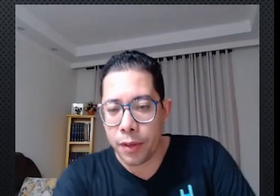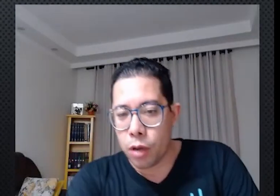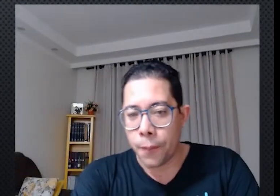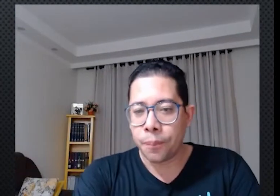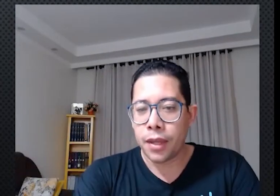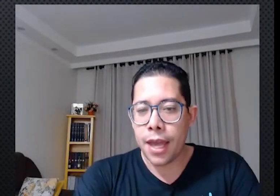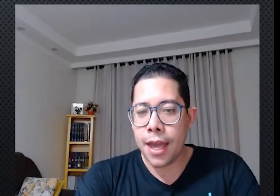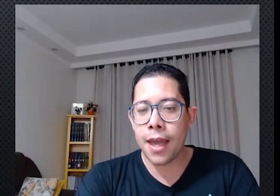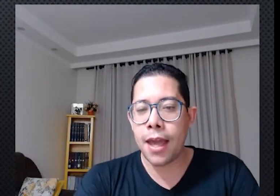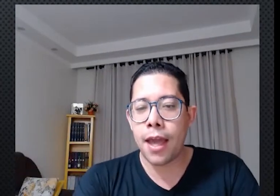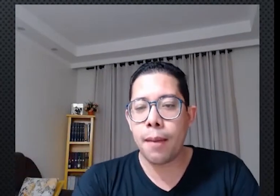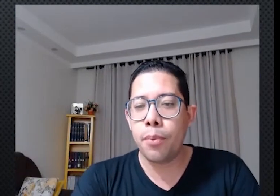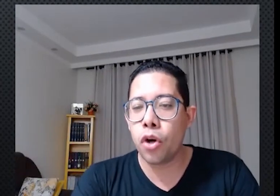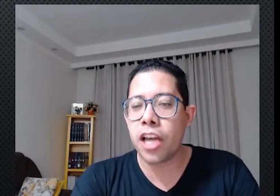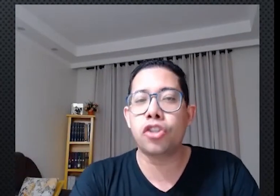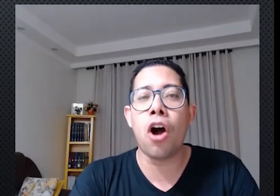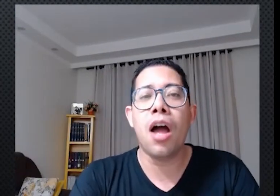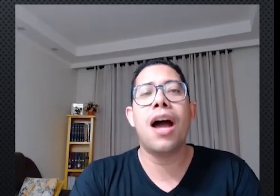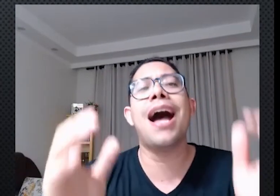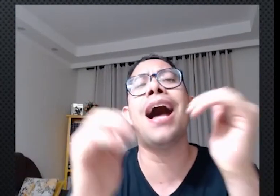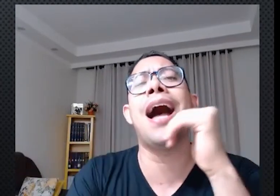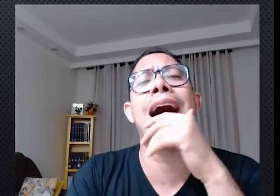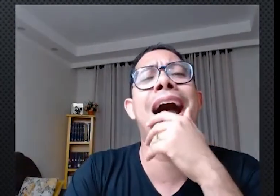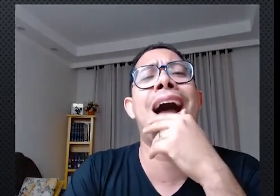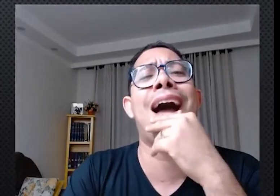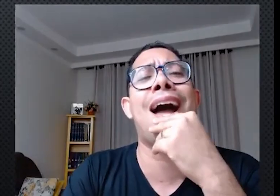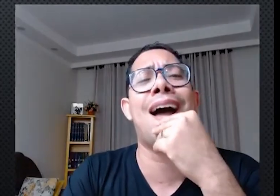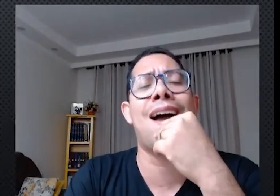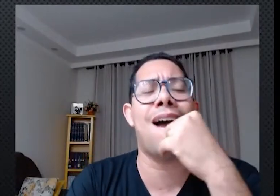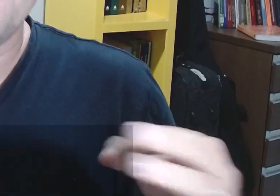Então, pessoal, por hoje é só.